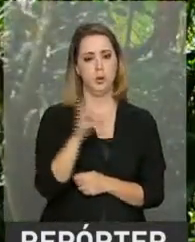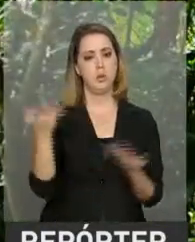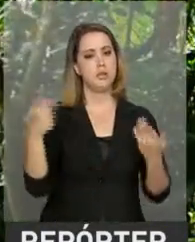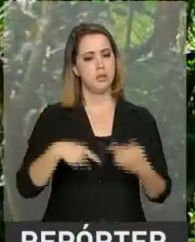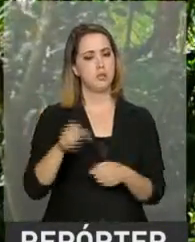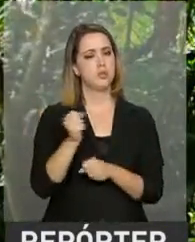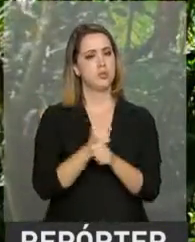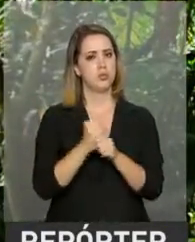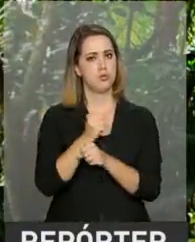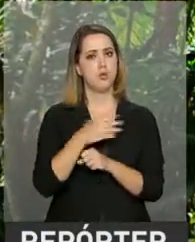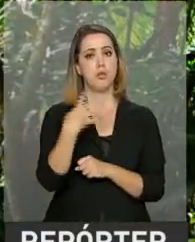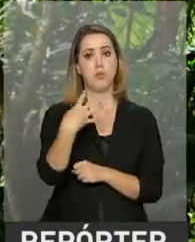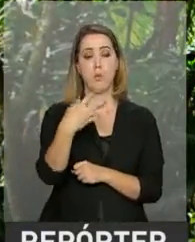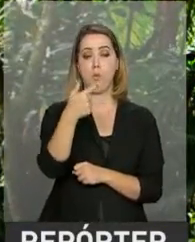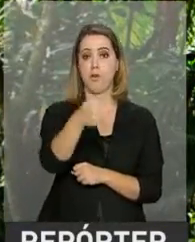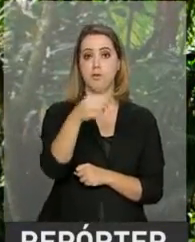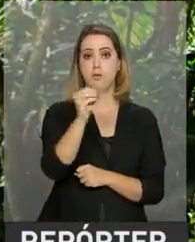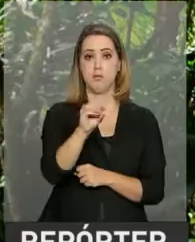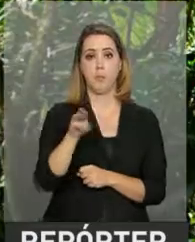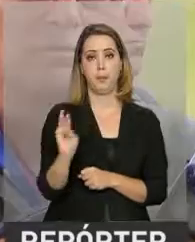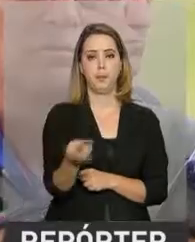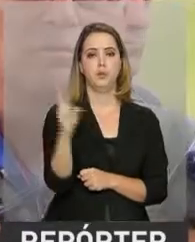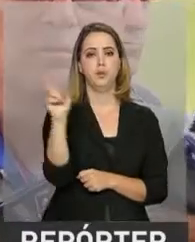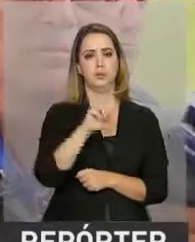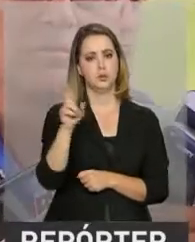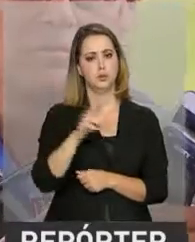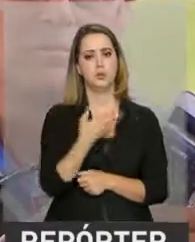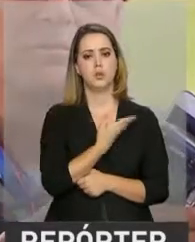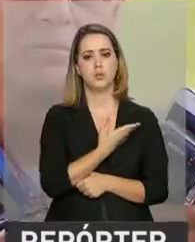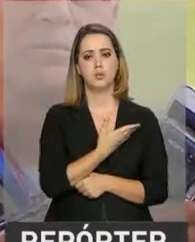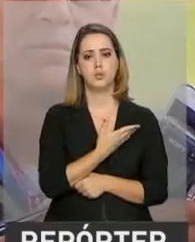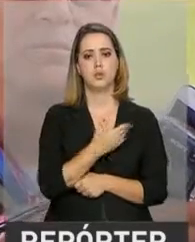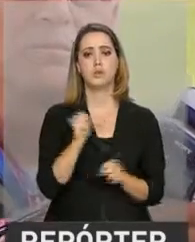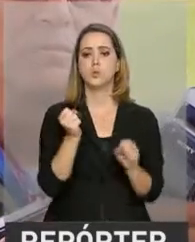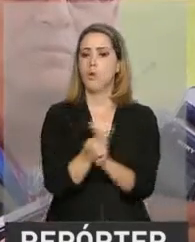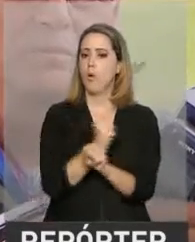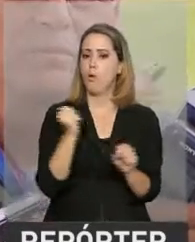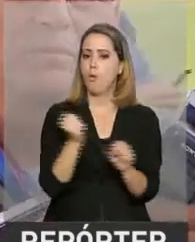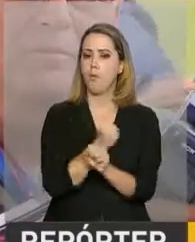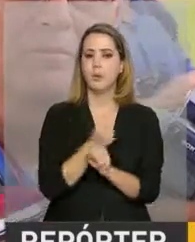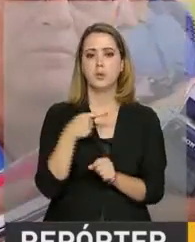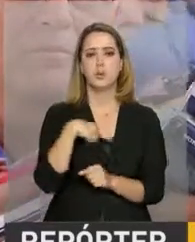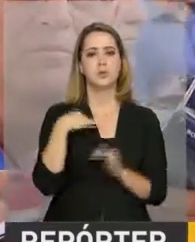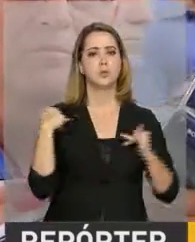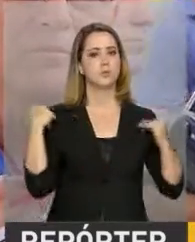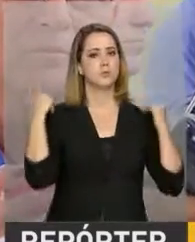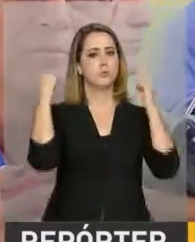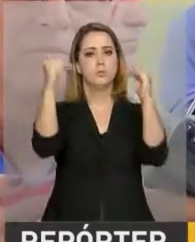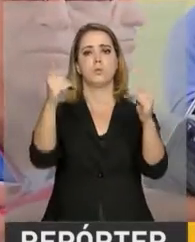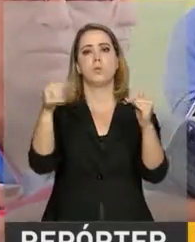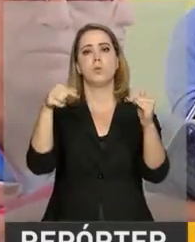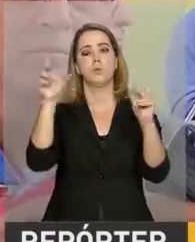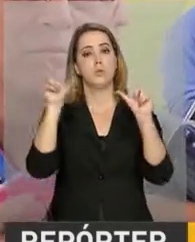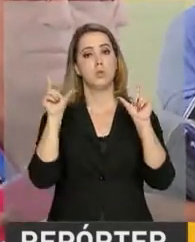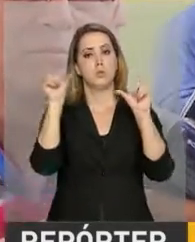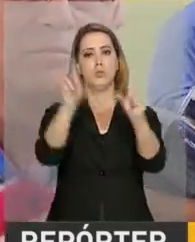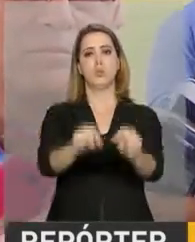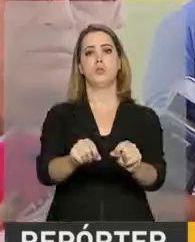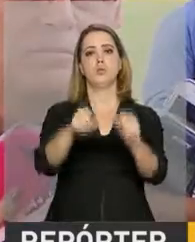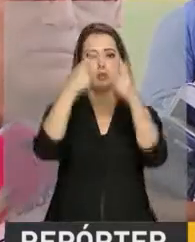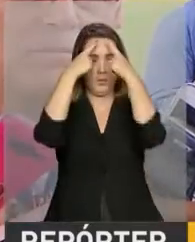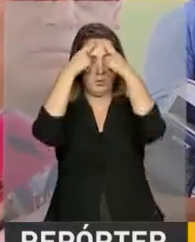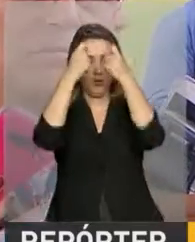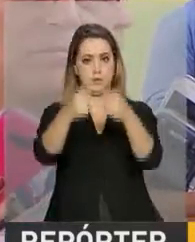de 470 milhões de reais. Esta é a grande obra na nossa soberania, da redução da